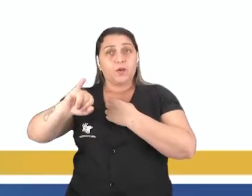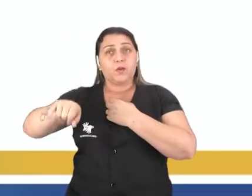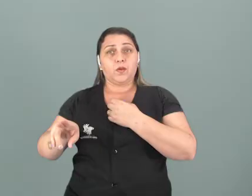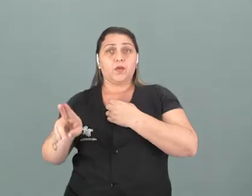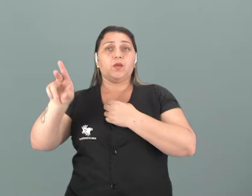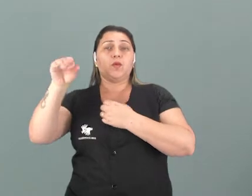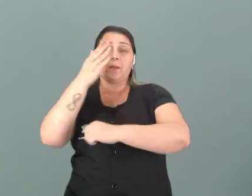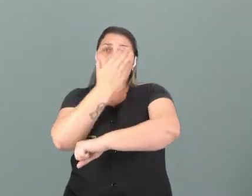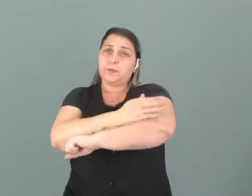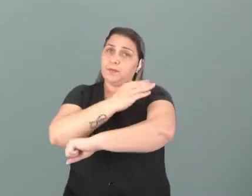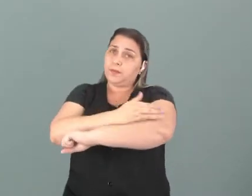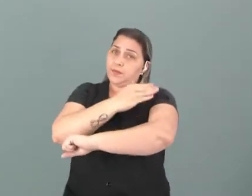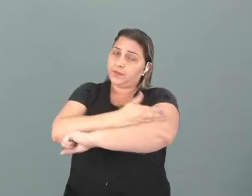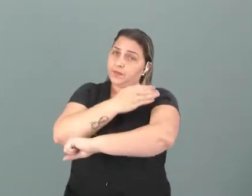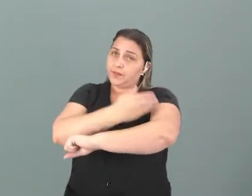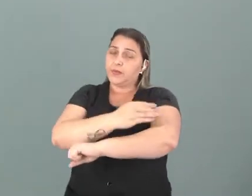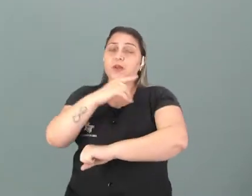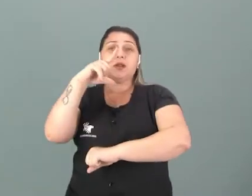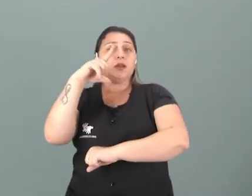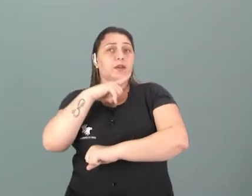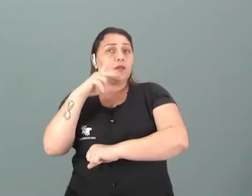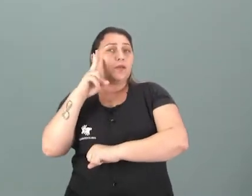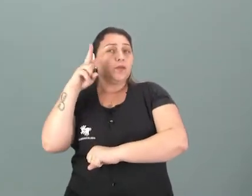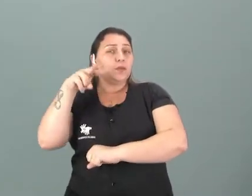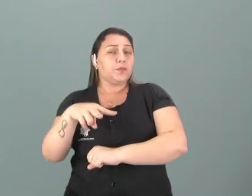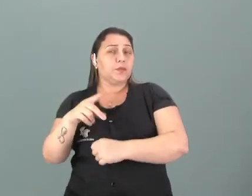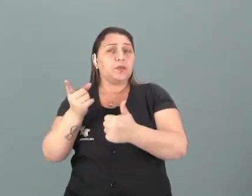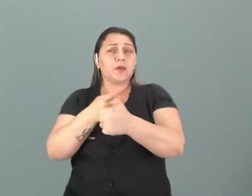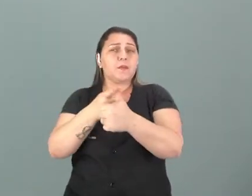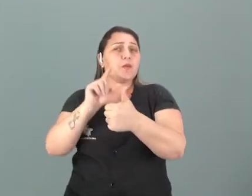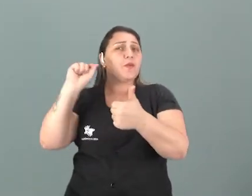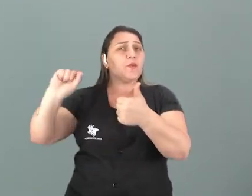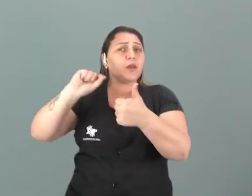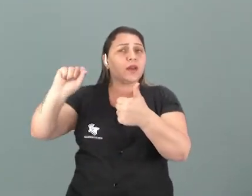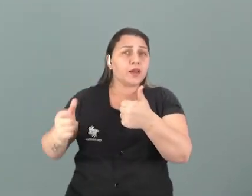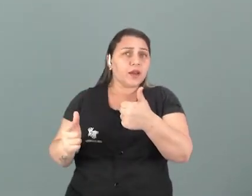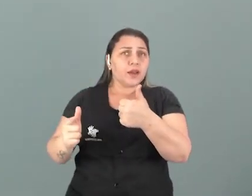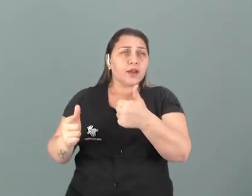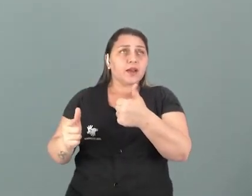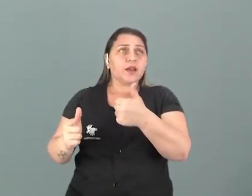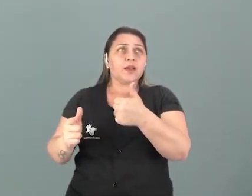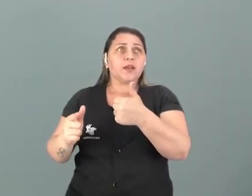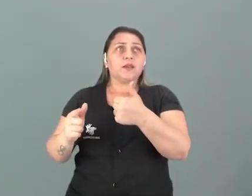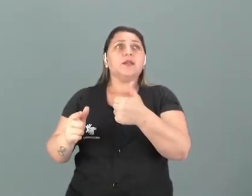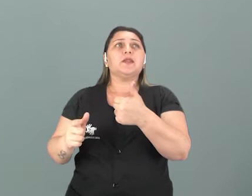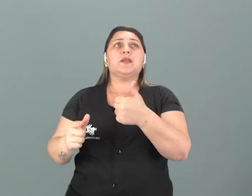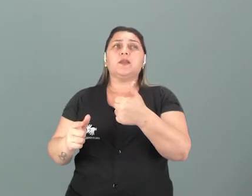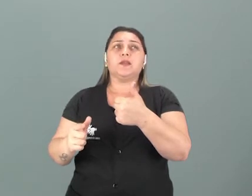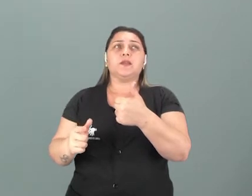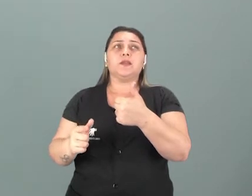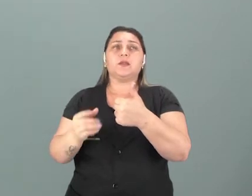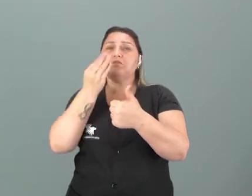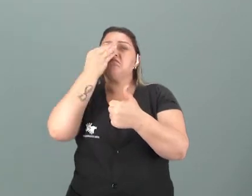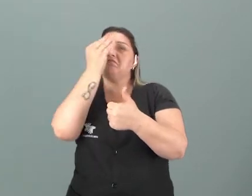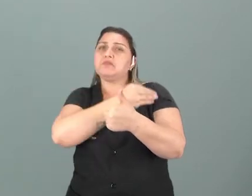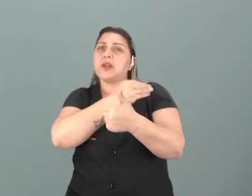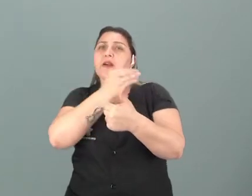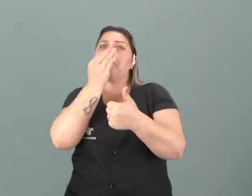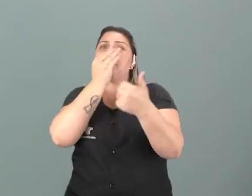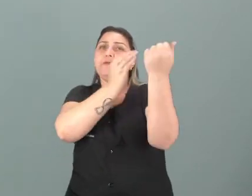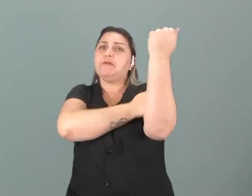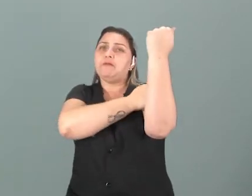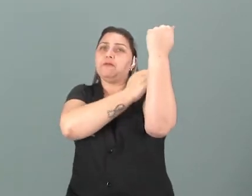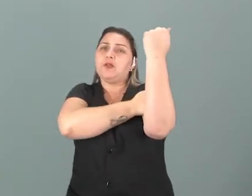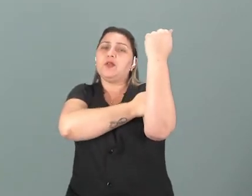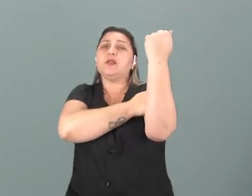ela é uma prática que ele tenta visar primeiramente o quê? Não se opor à força